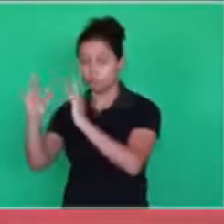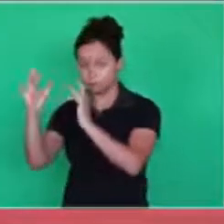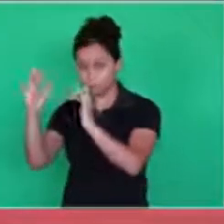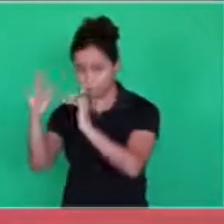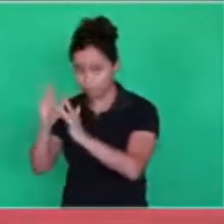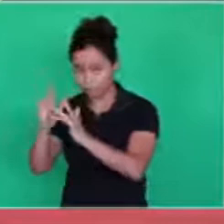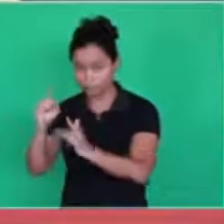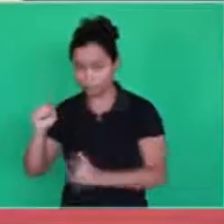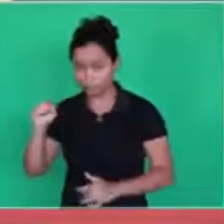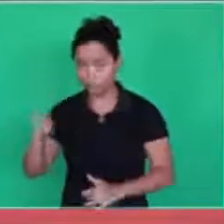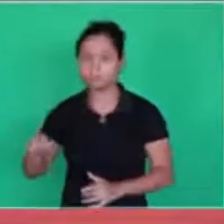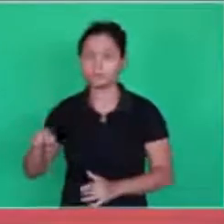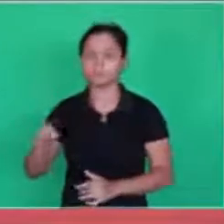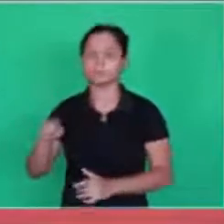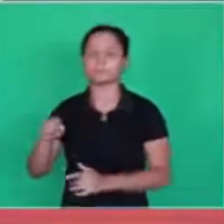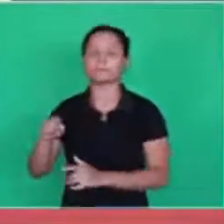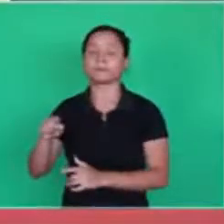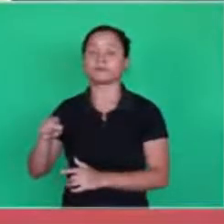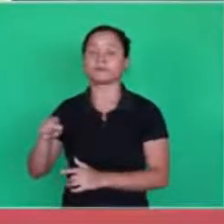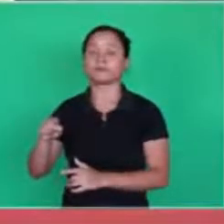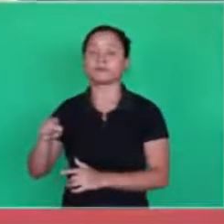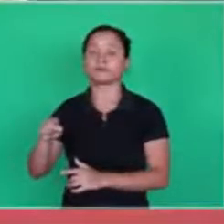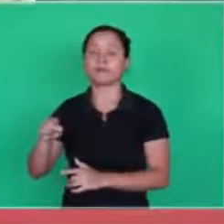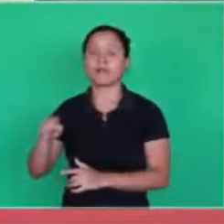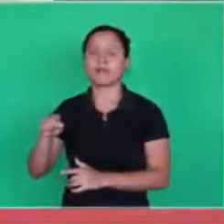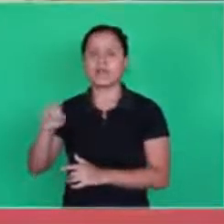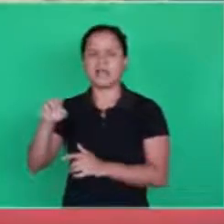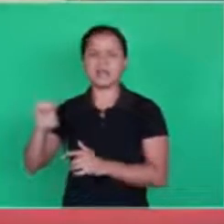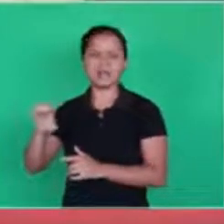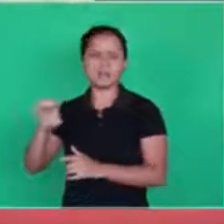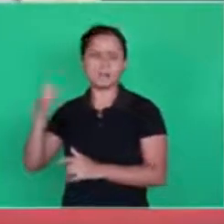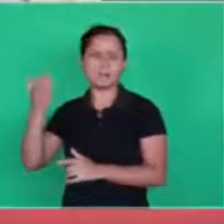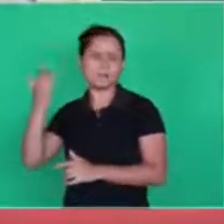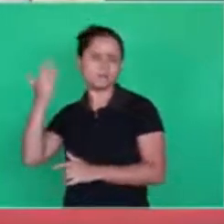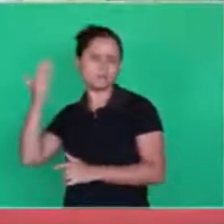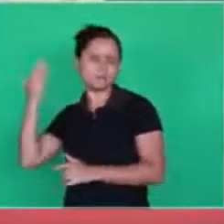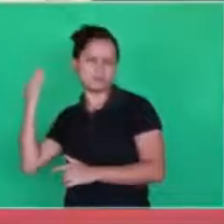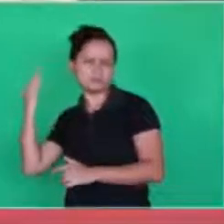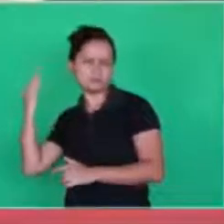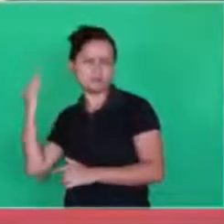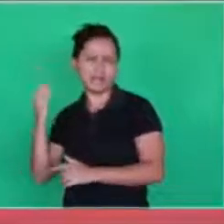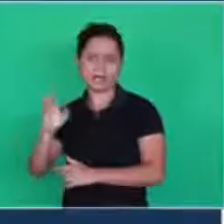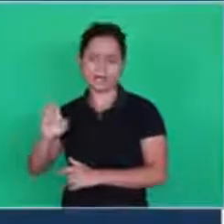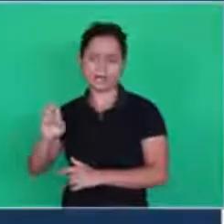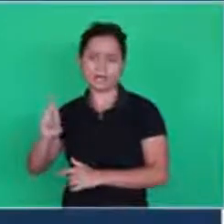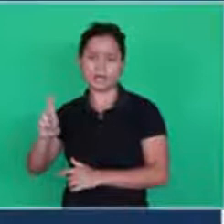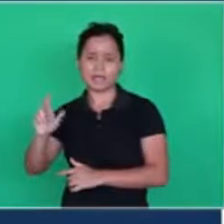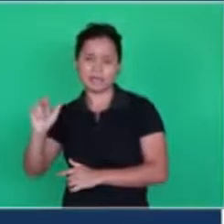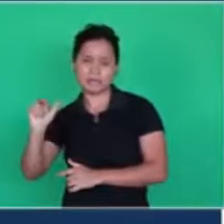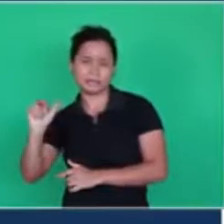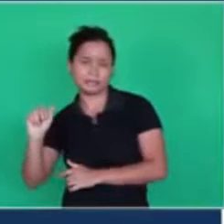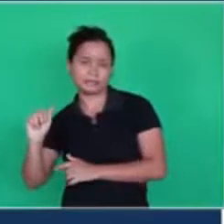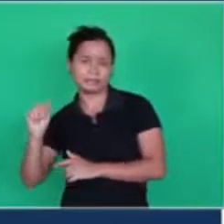passado. Quer dizer, ele não é o presente no princípio. É, não. Ele era, porque ele é passado. Isso se chama